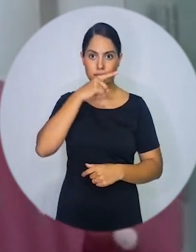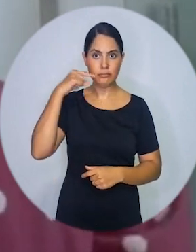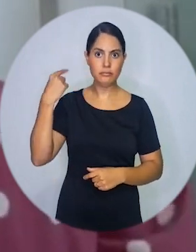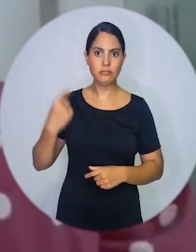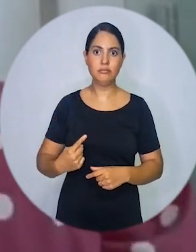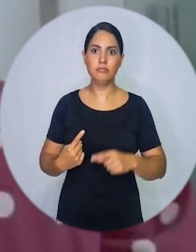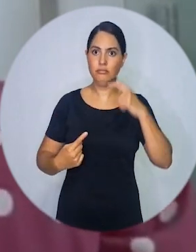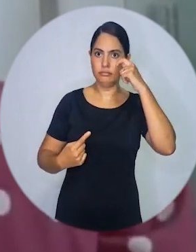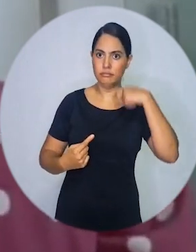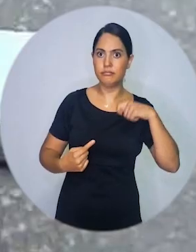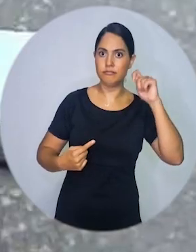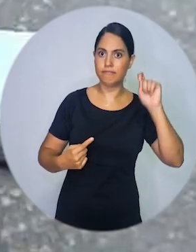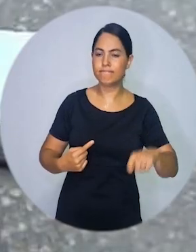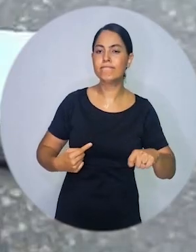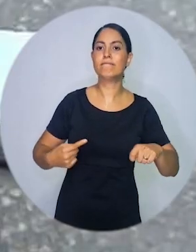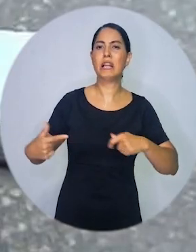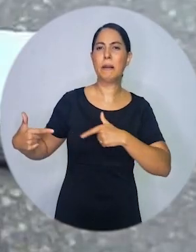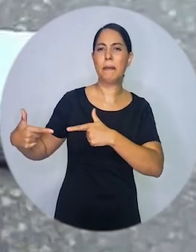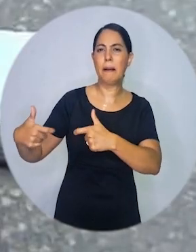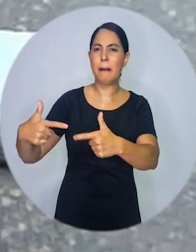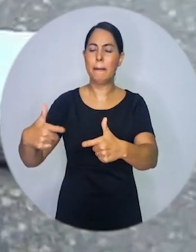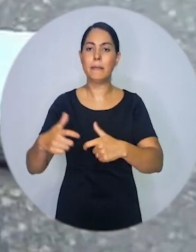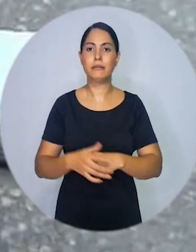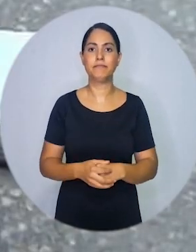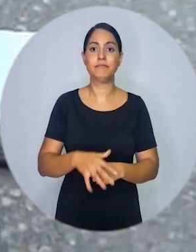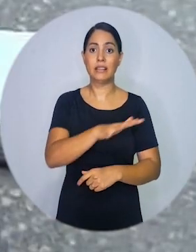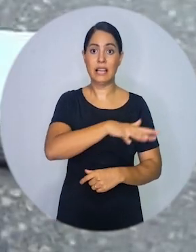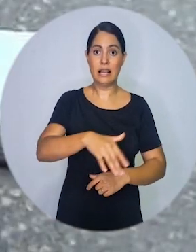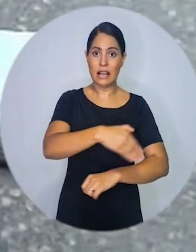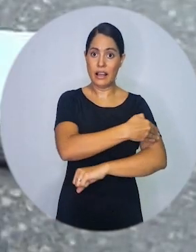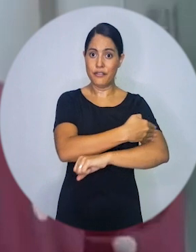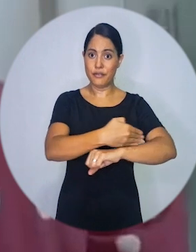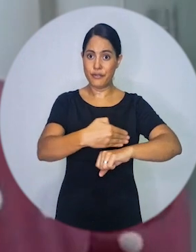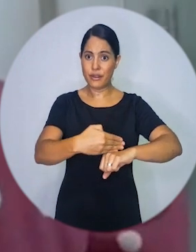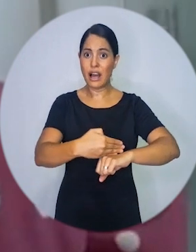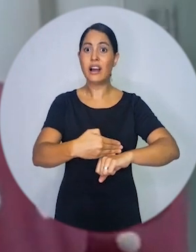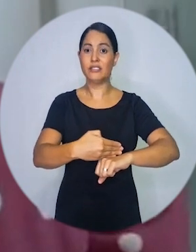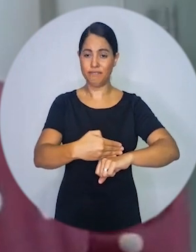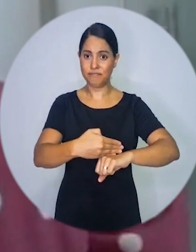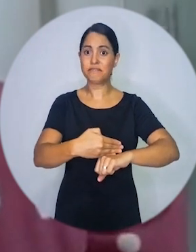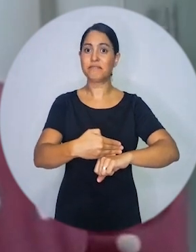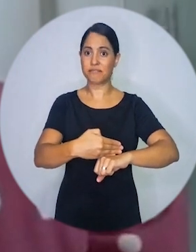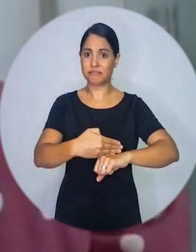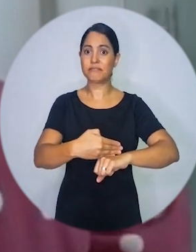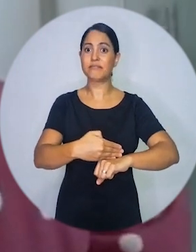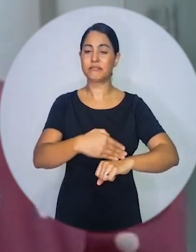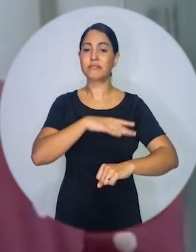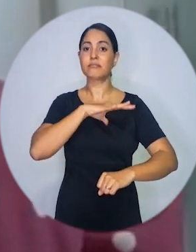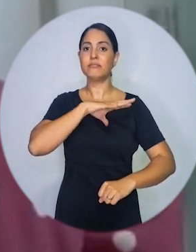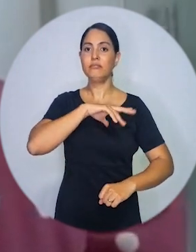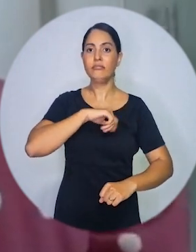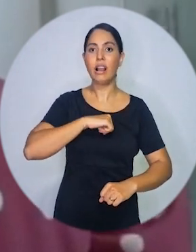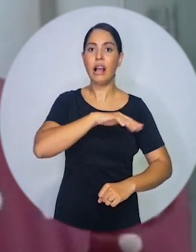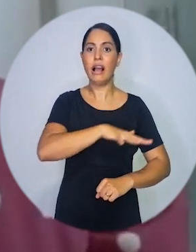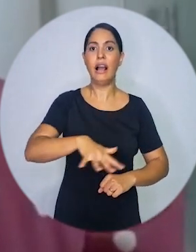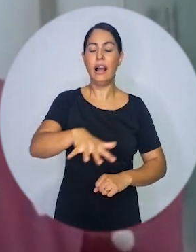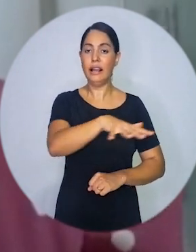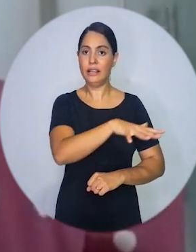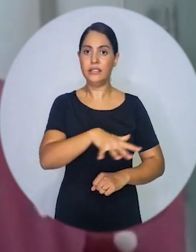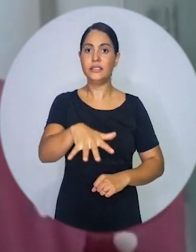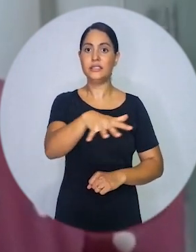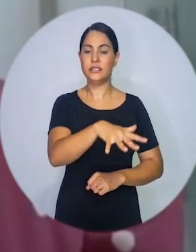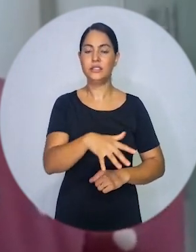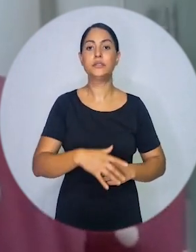e a Rússia, o conflito na faixa de Gaza e a crise no Haiti, todos caracterizados pela emergência